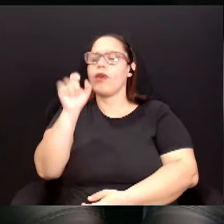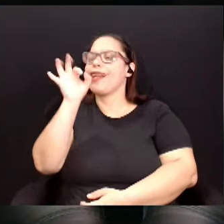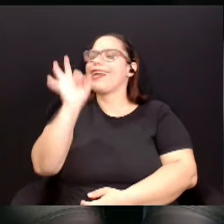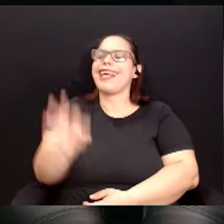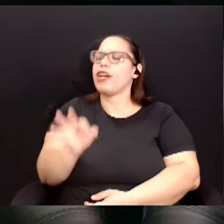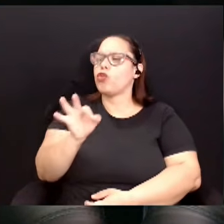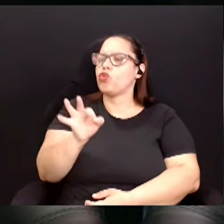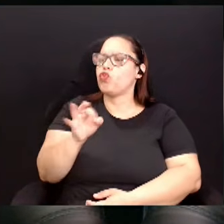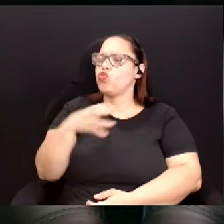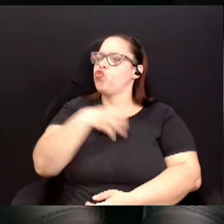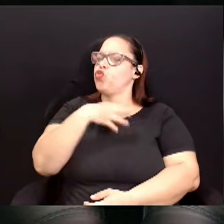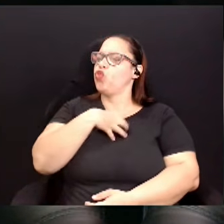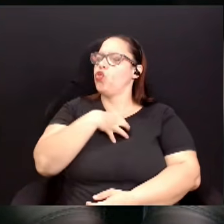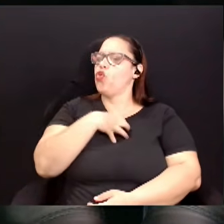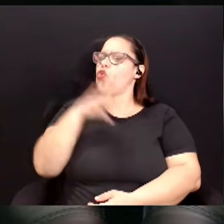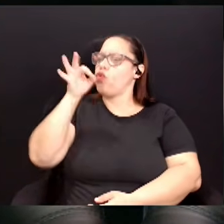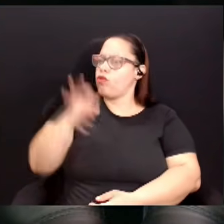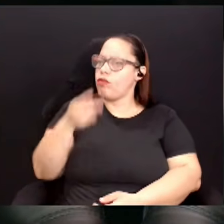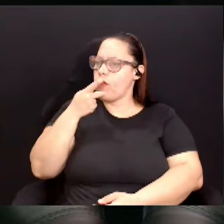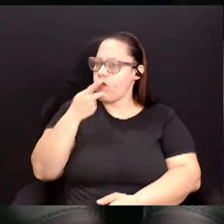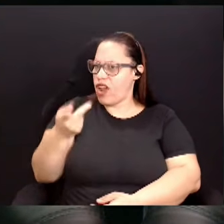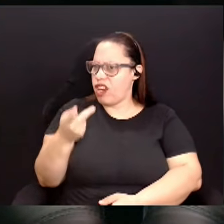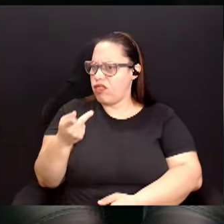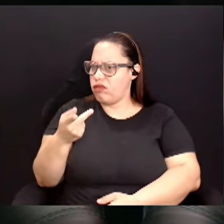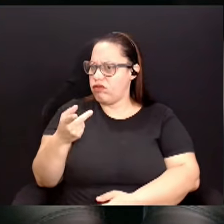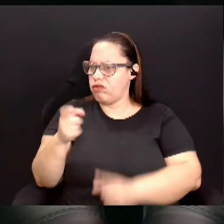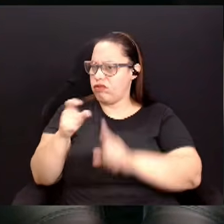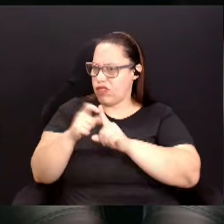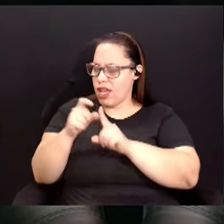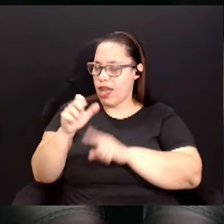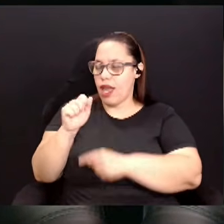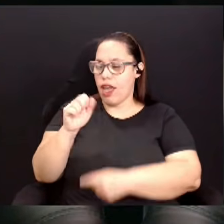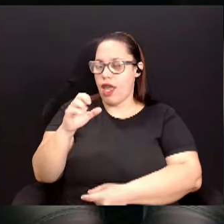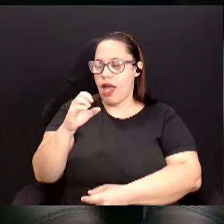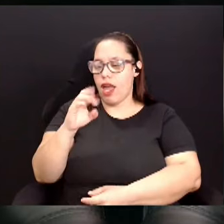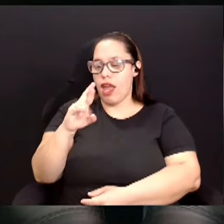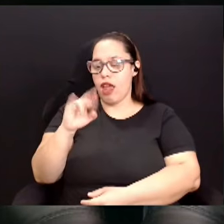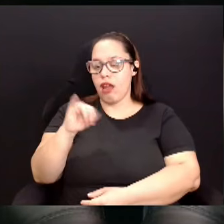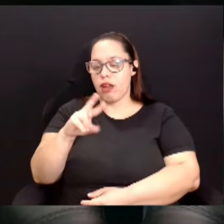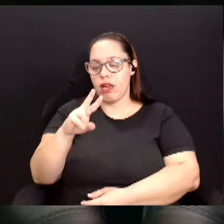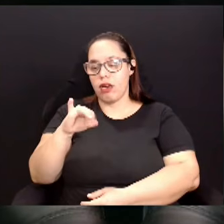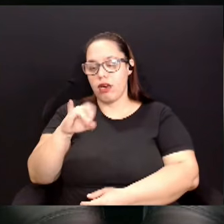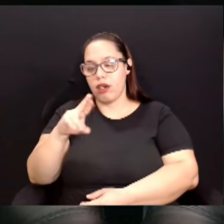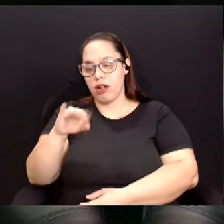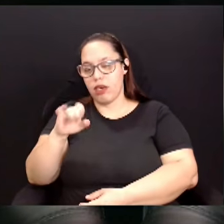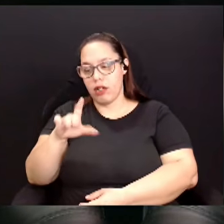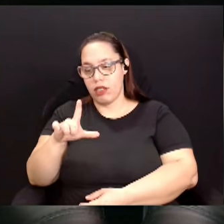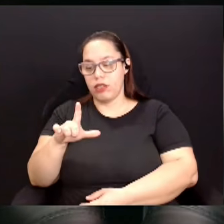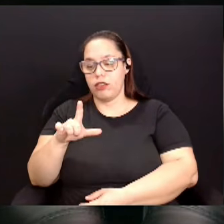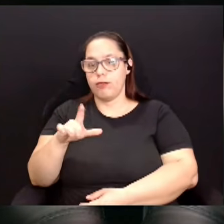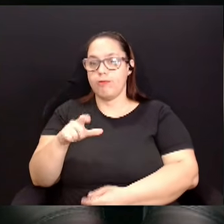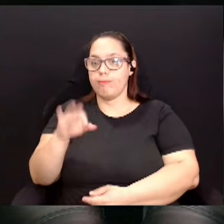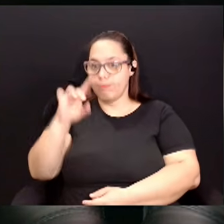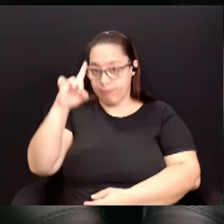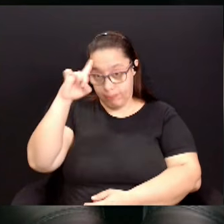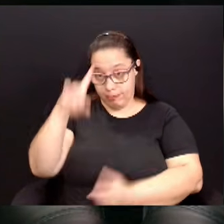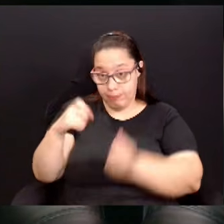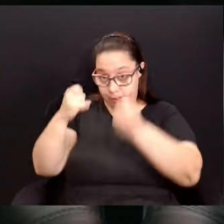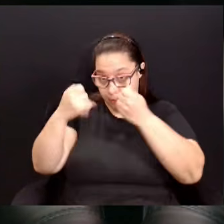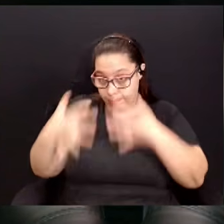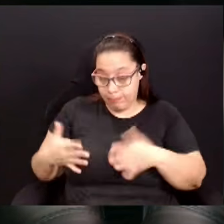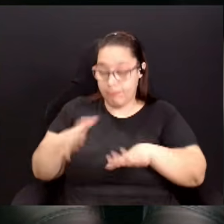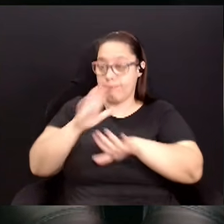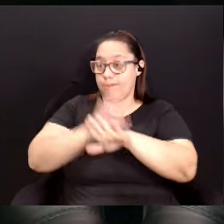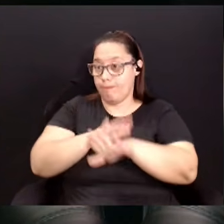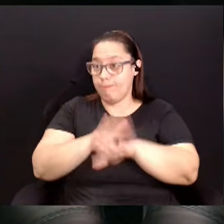assertivo de falar? Porque né, uma palavra tão bacana, ela é tão direta, ela realmente traz um conteúdo bem rico por trás. E é